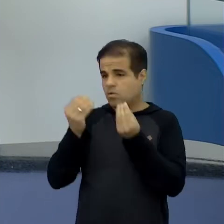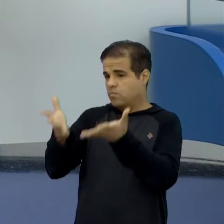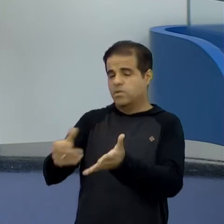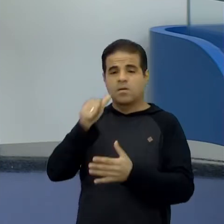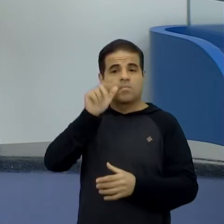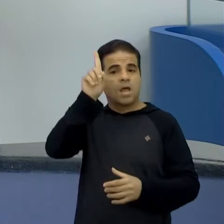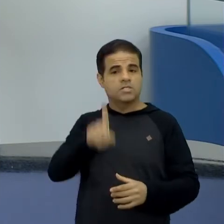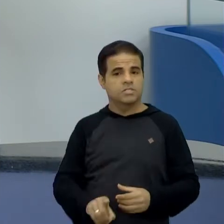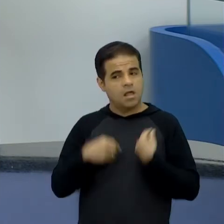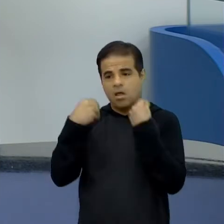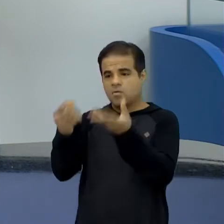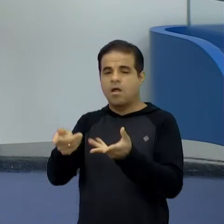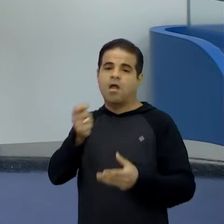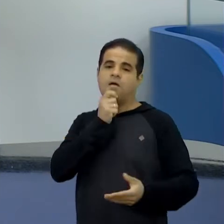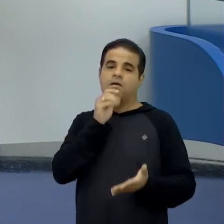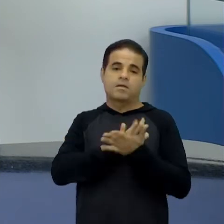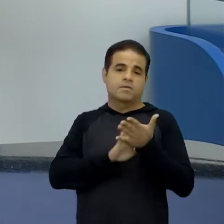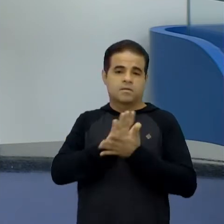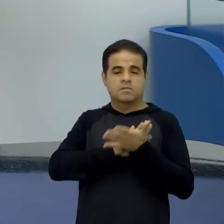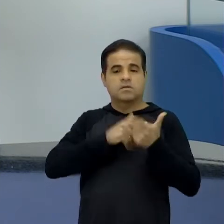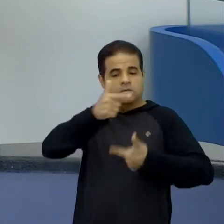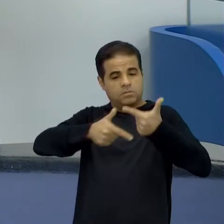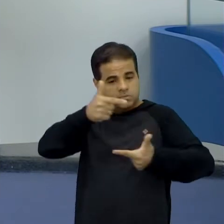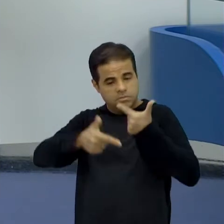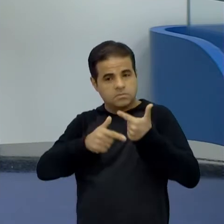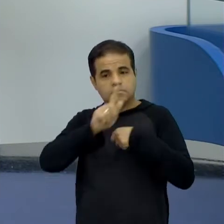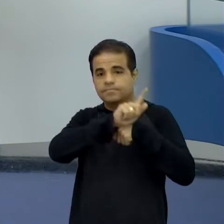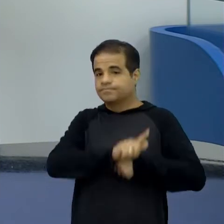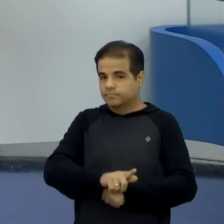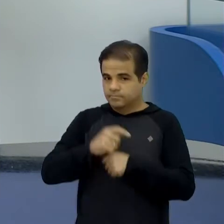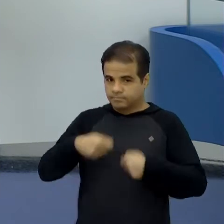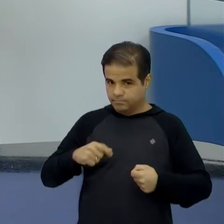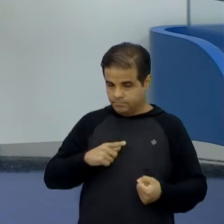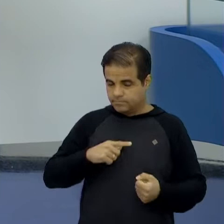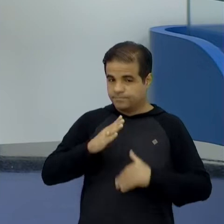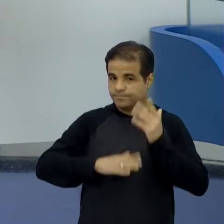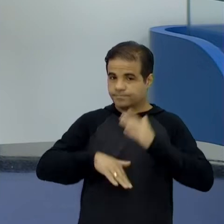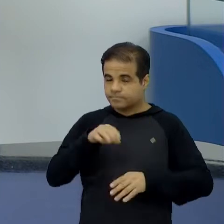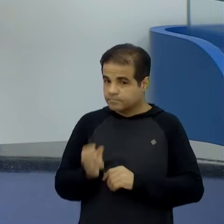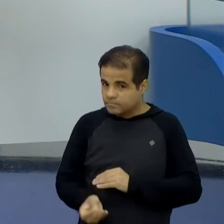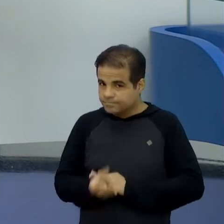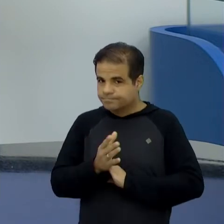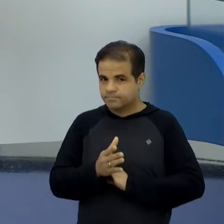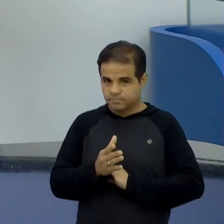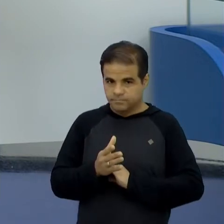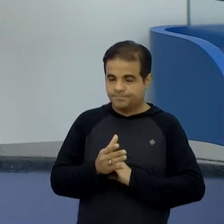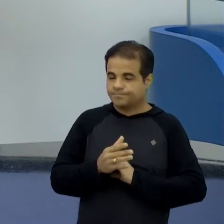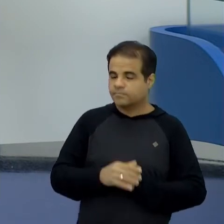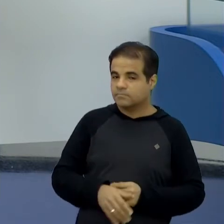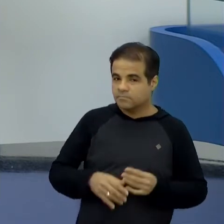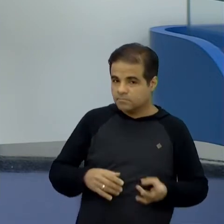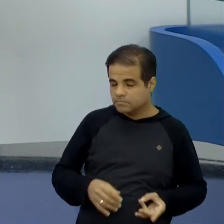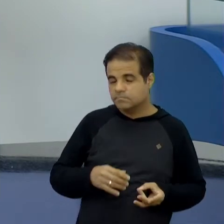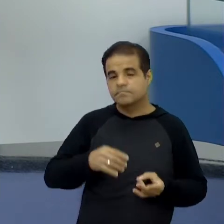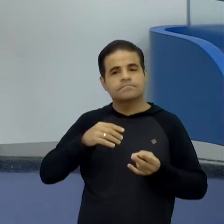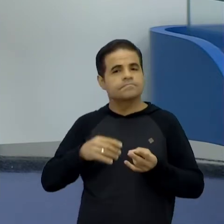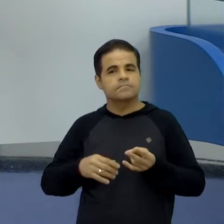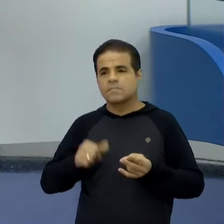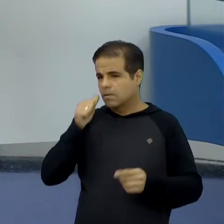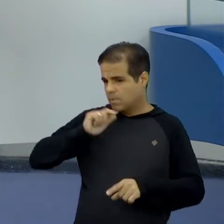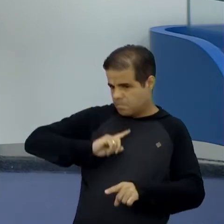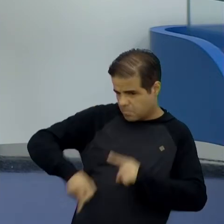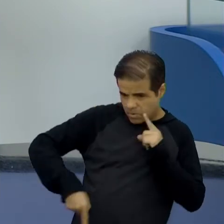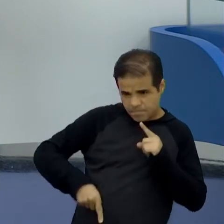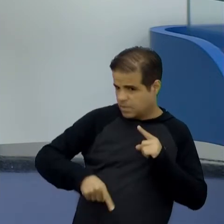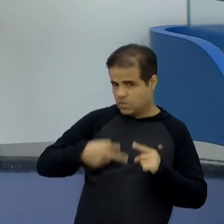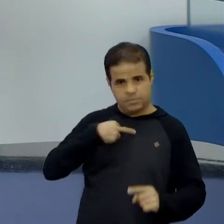esse direito, né? Eu estou trabalhando com a questão, a gente está todo tempo falando do spoiler da aula, trabalhando com a questão de que a mulher era proibida de jogar futebol. Nossa,